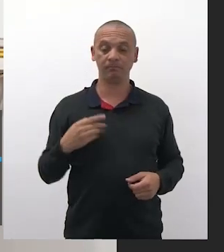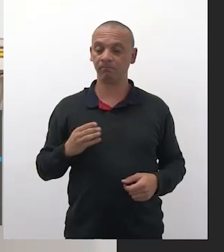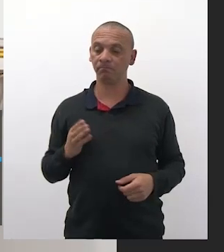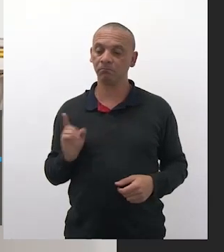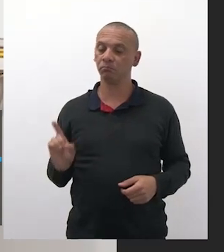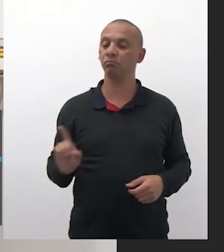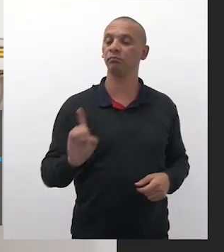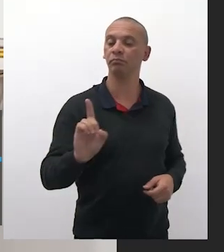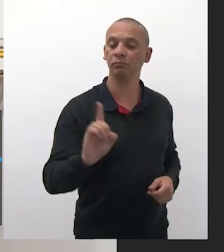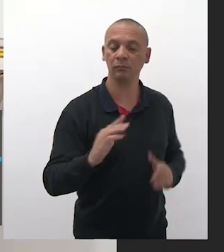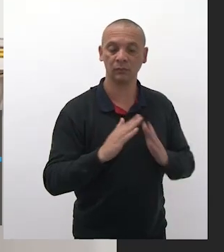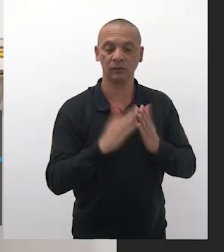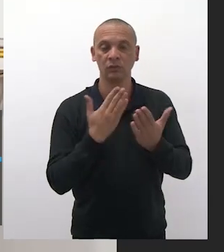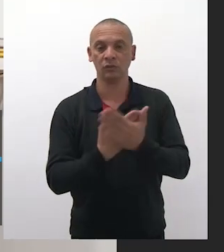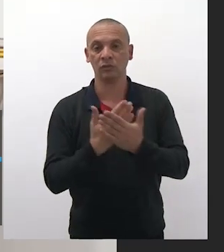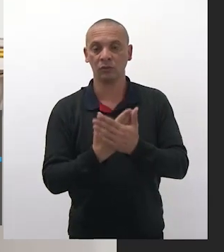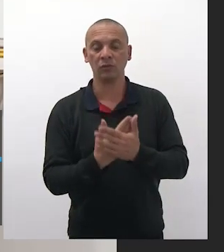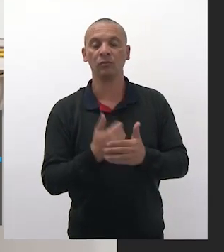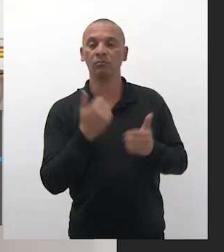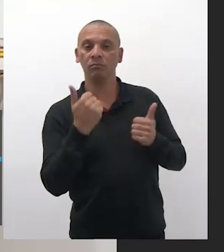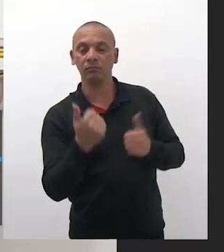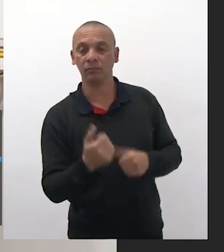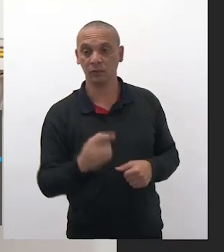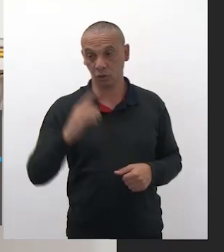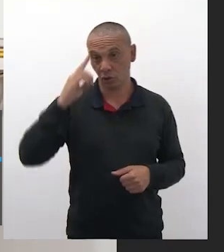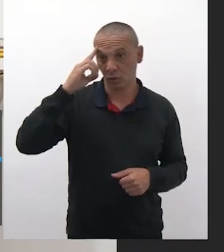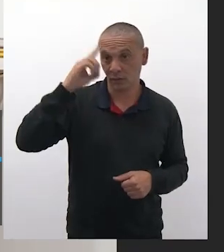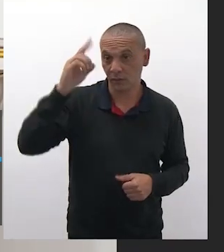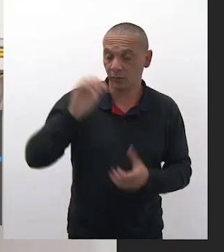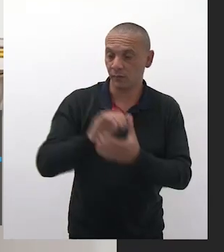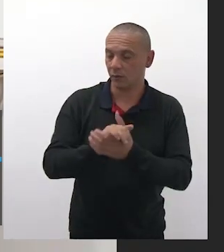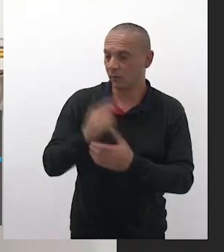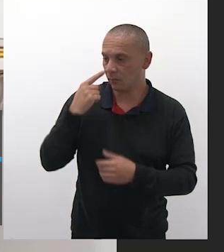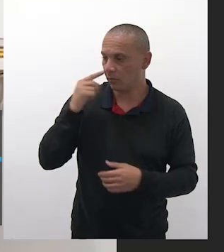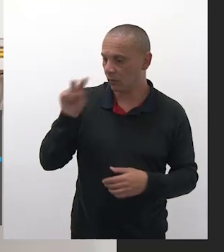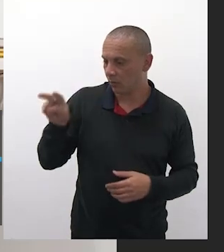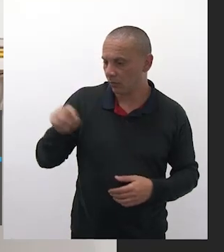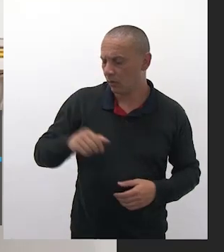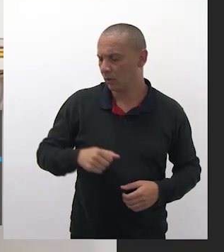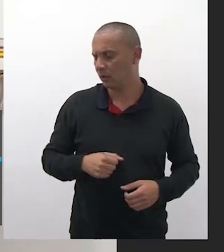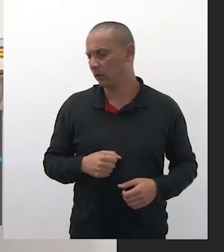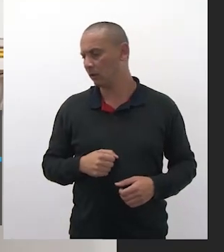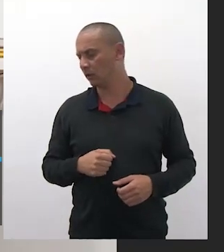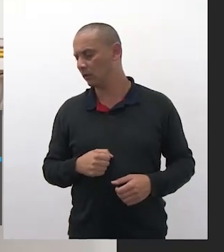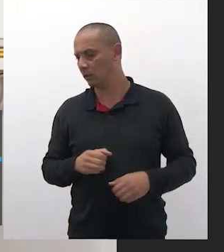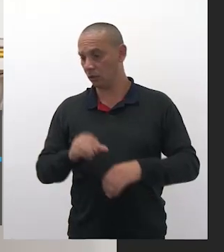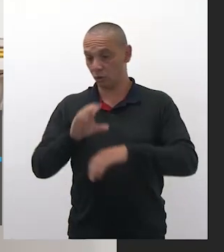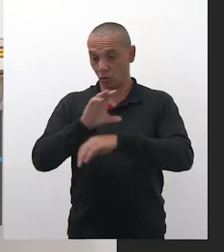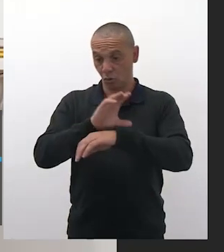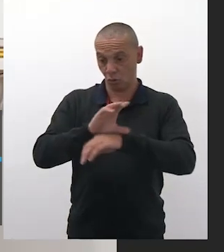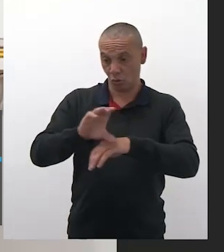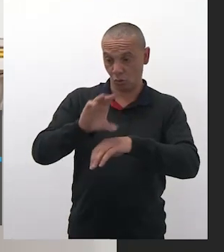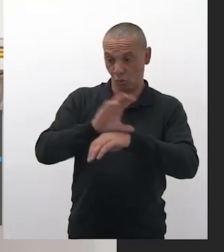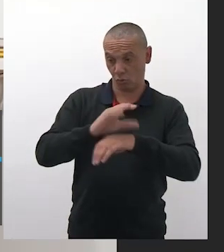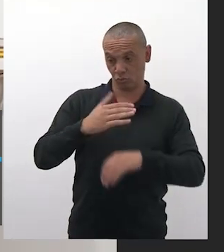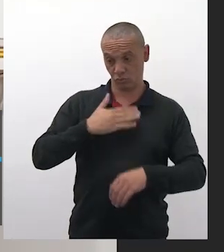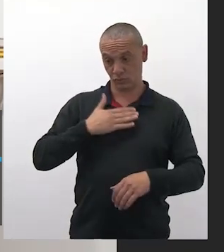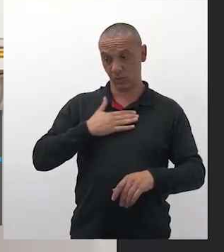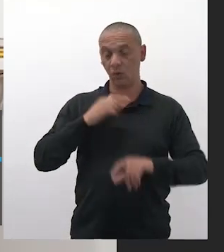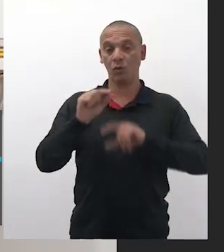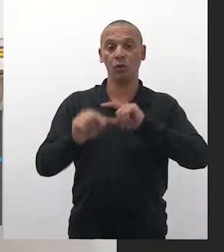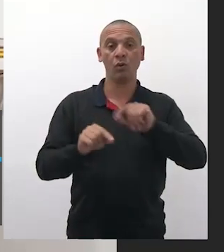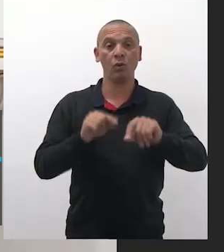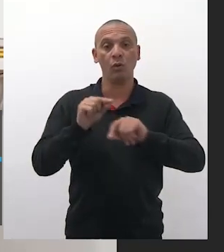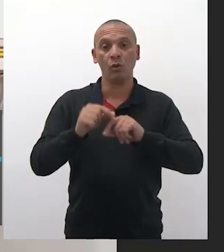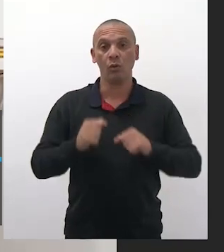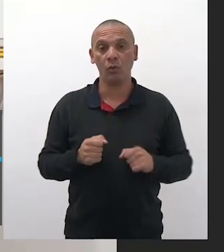escola, fui me apresentar. A diretora olhou bem para minha cara e falou assim, olha, o curso que eu tenho aqui